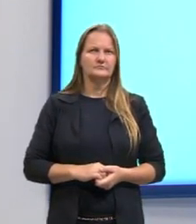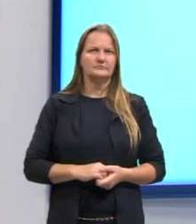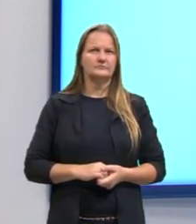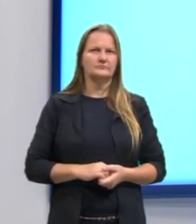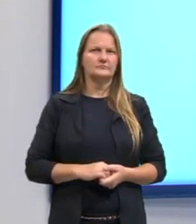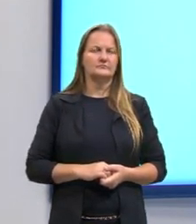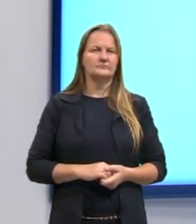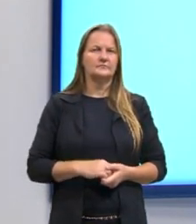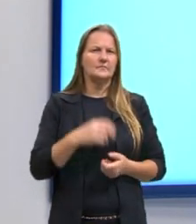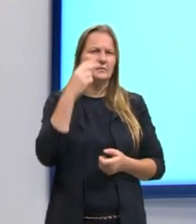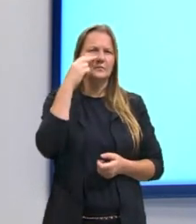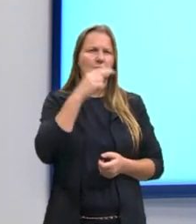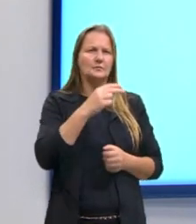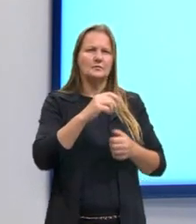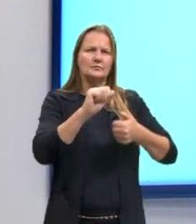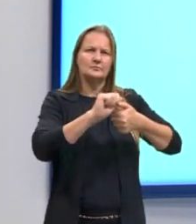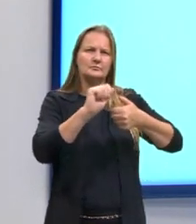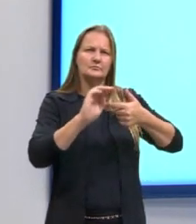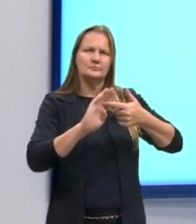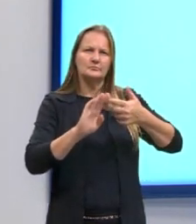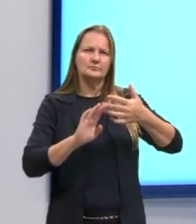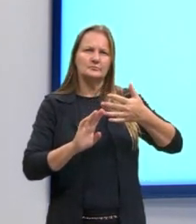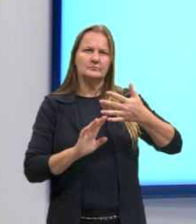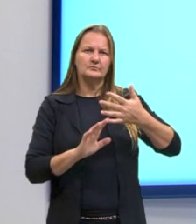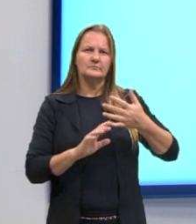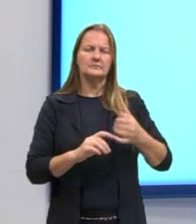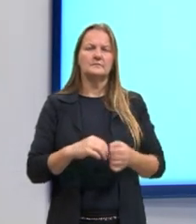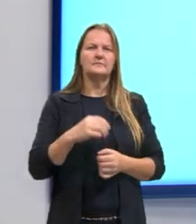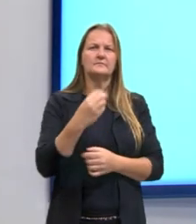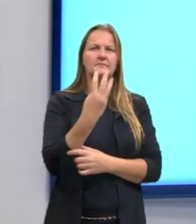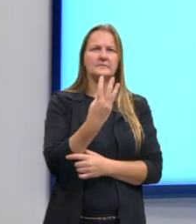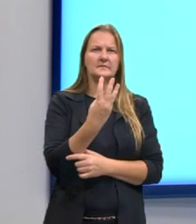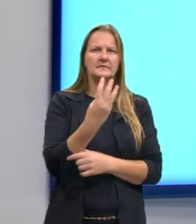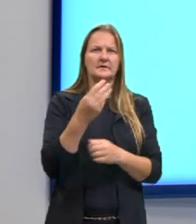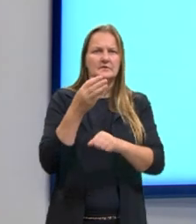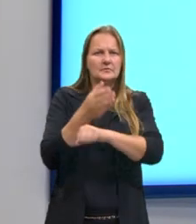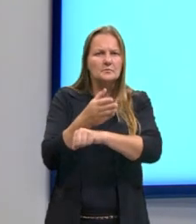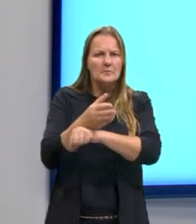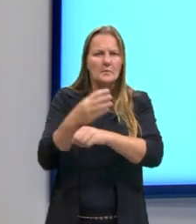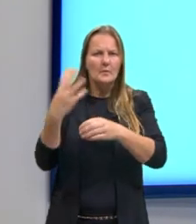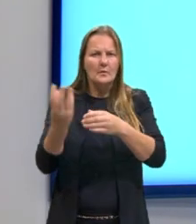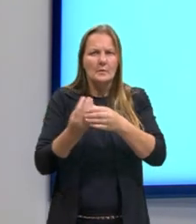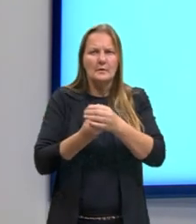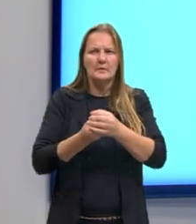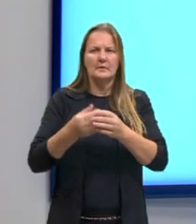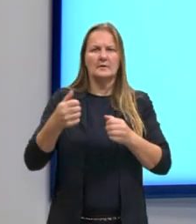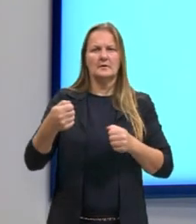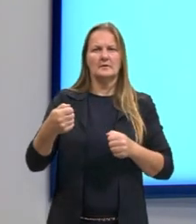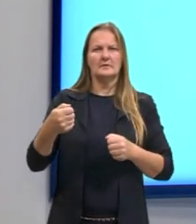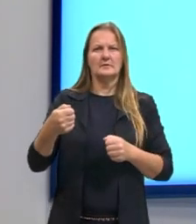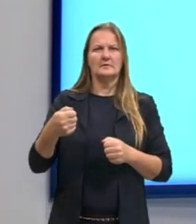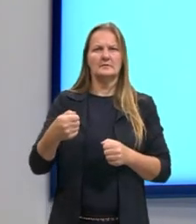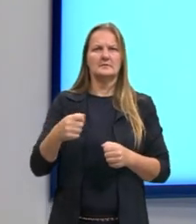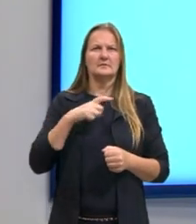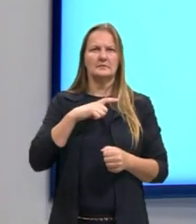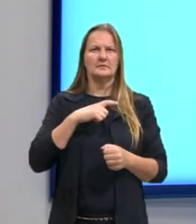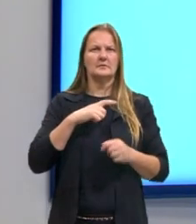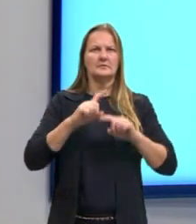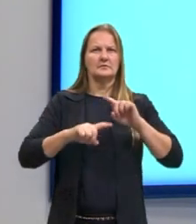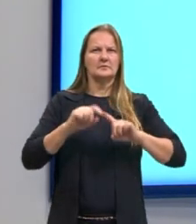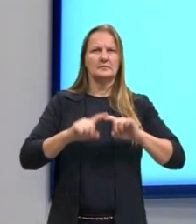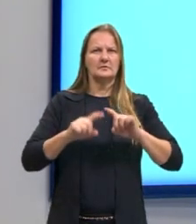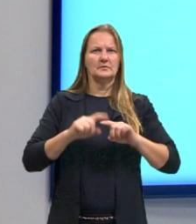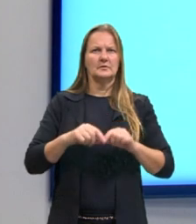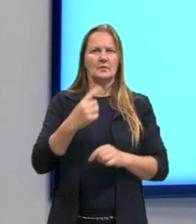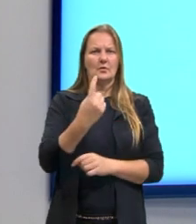nesse gabarito, que 3 pertence a A. Basta olhar para o conjunto A, onde nós temos os seguintes elementos,